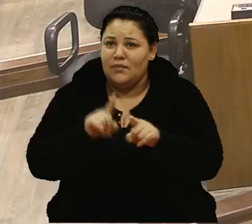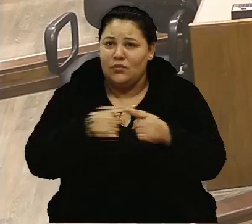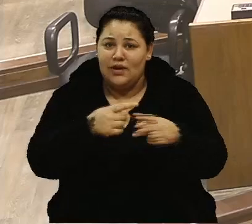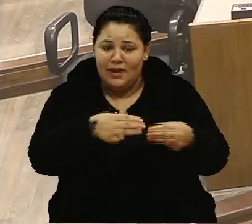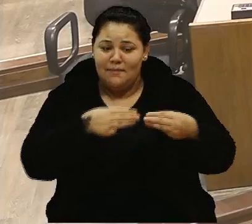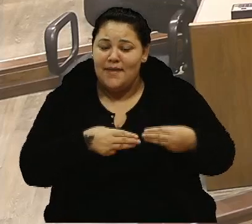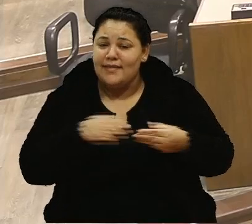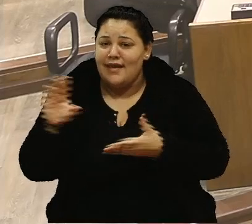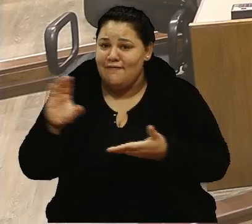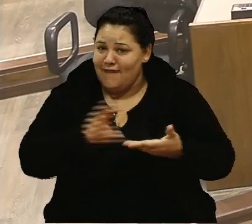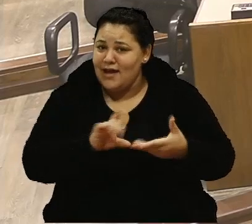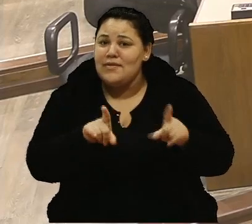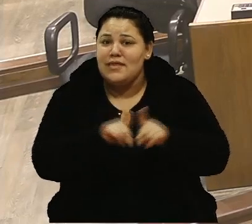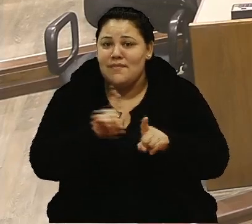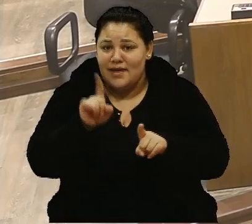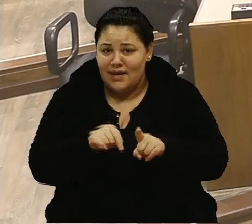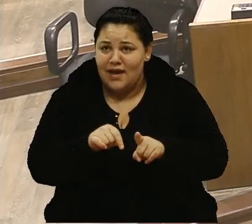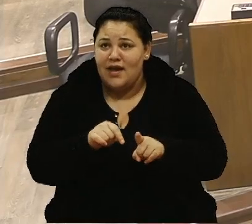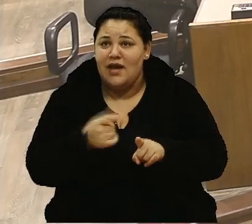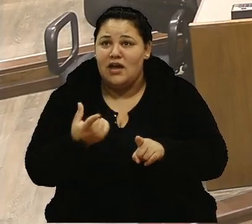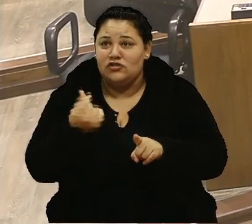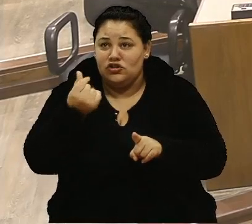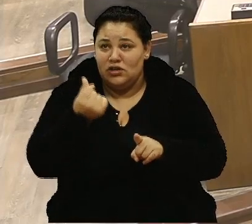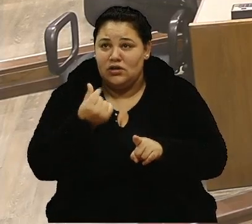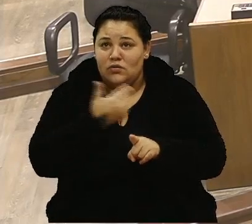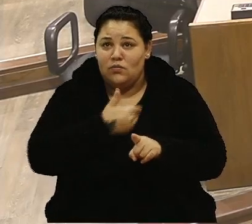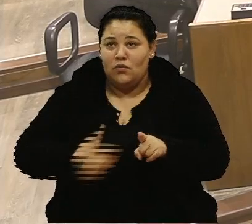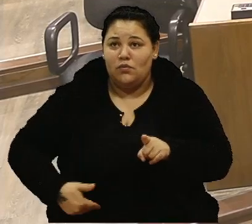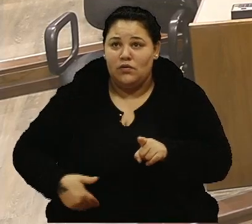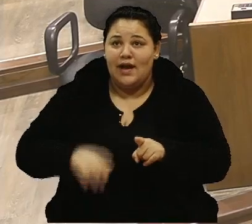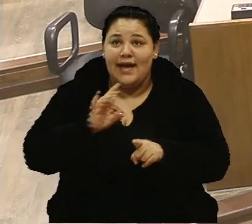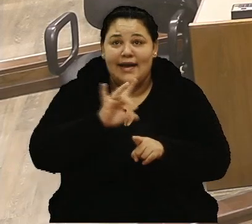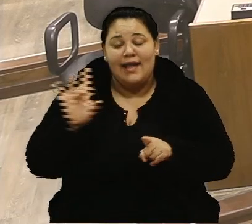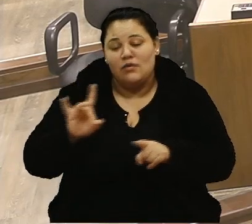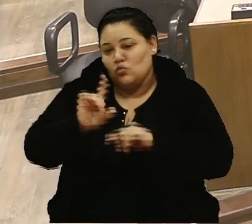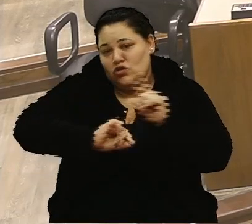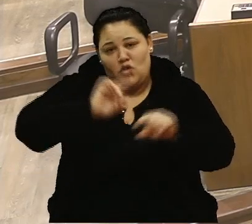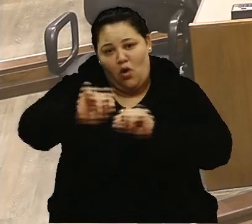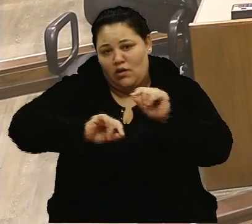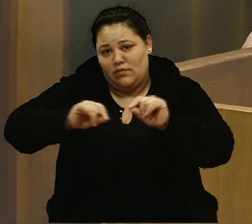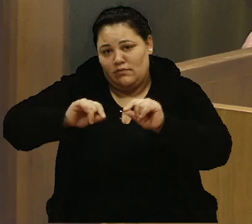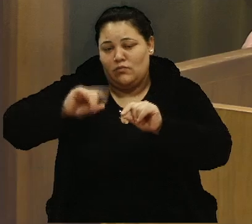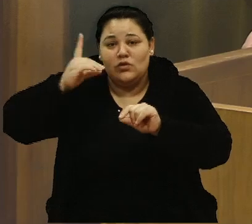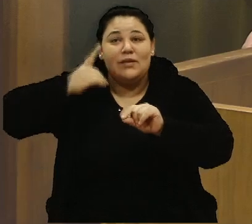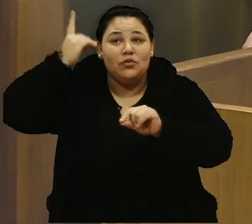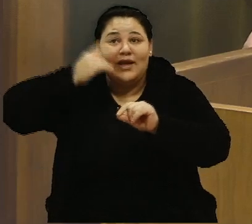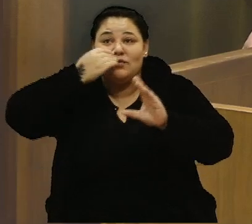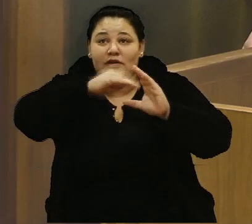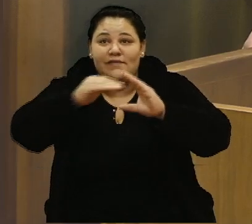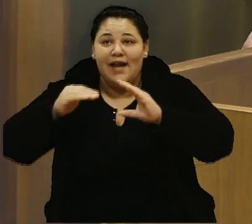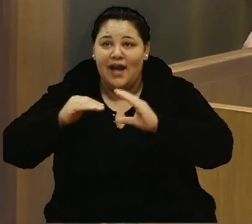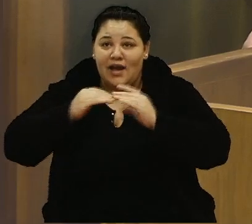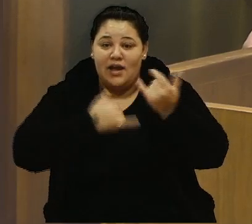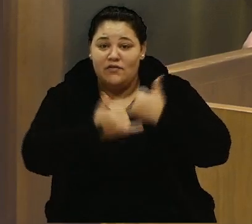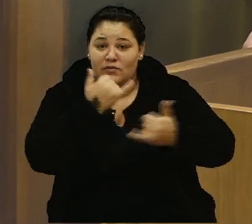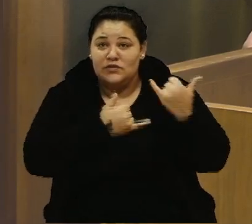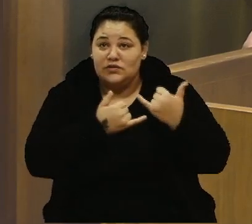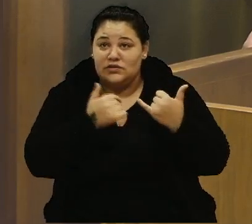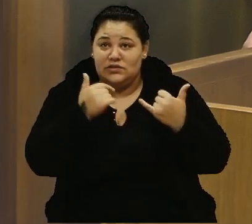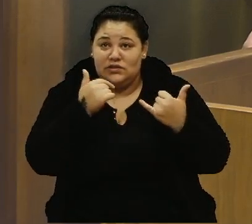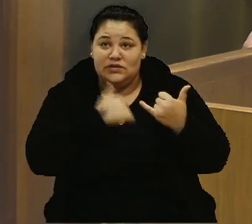público. Bom, daí fica a critério de cada vereador, de cada deputado destinar o recurso para... E as informações eu recebi agora de manhã, não